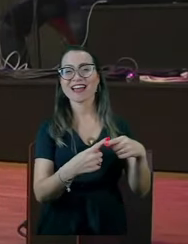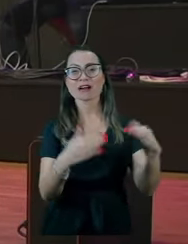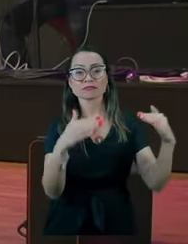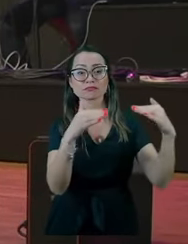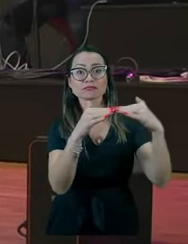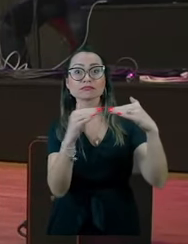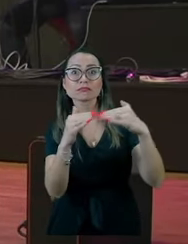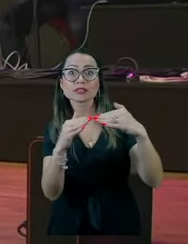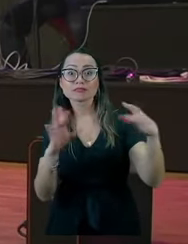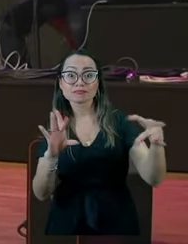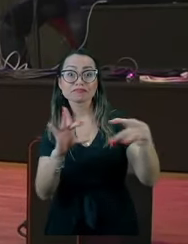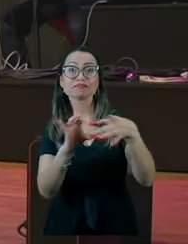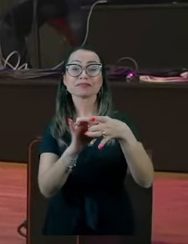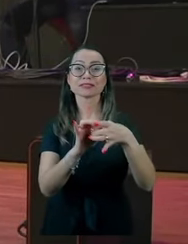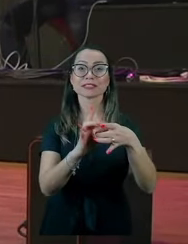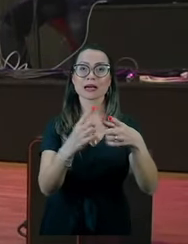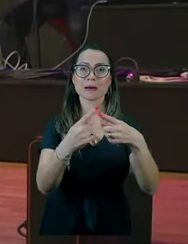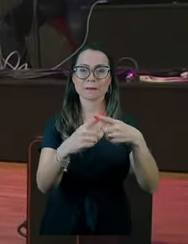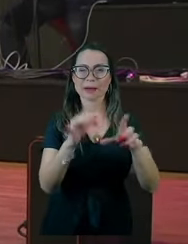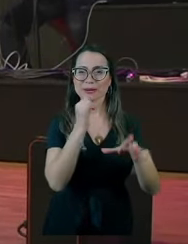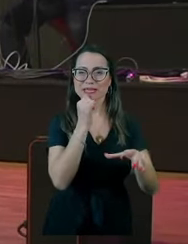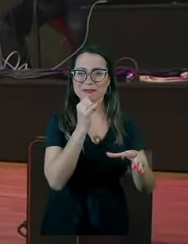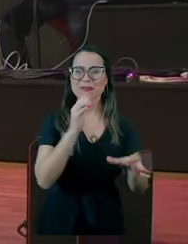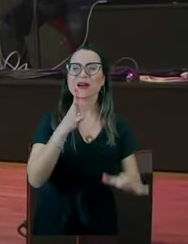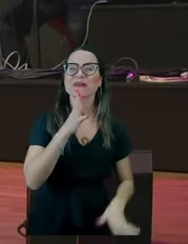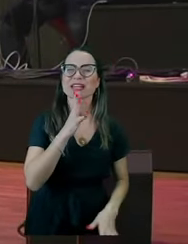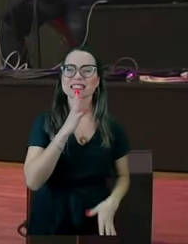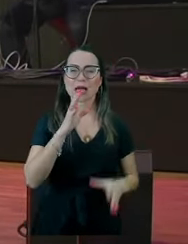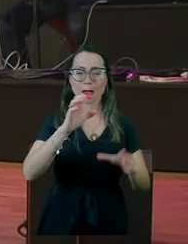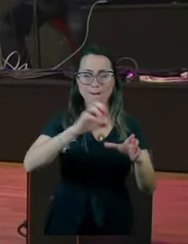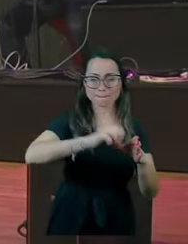juntando. Mas não tem tampa, pode pular dentro.